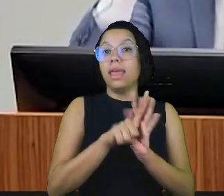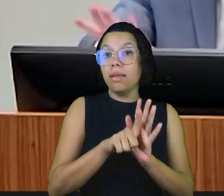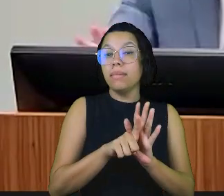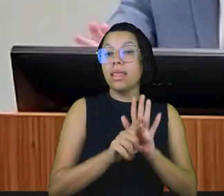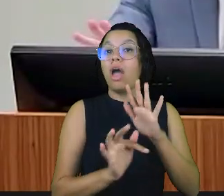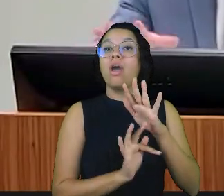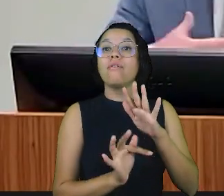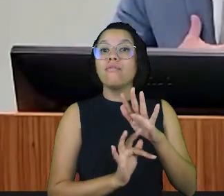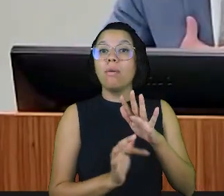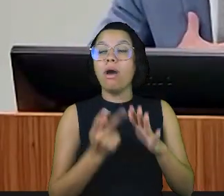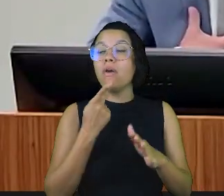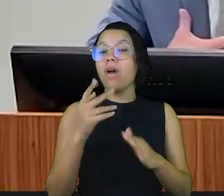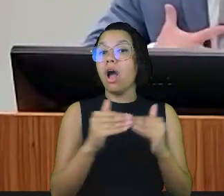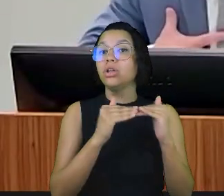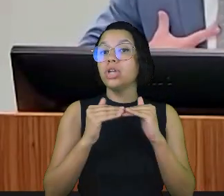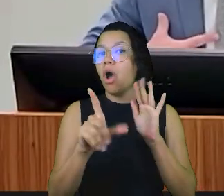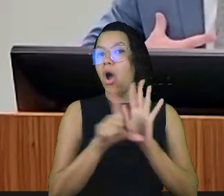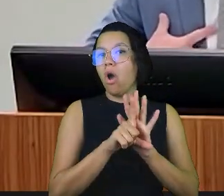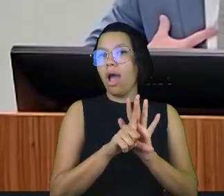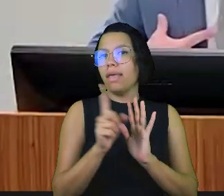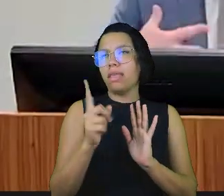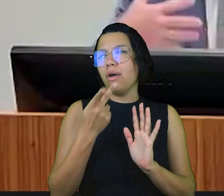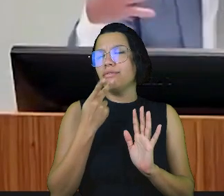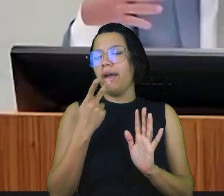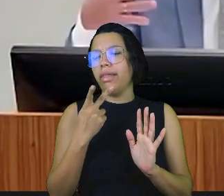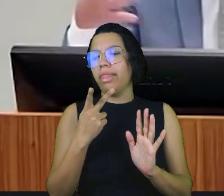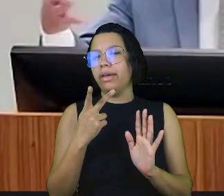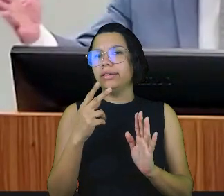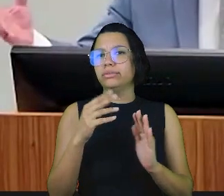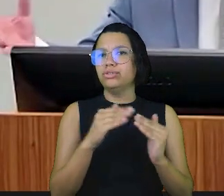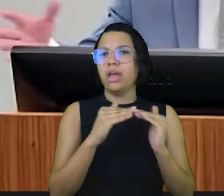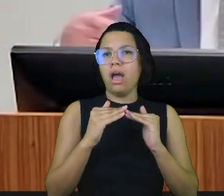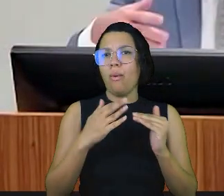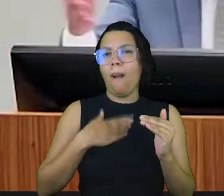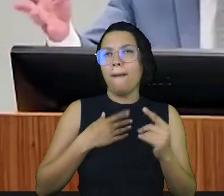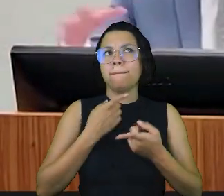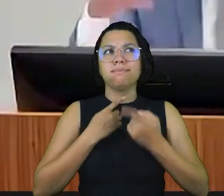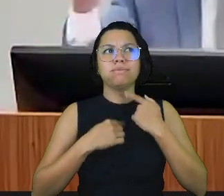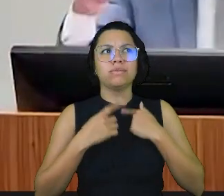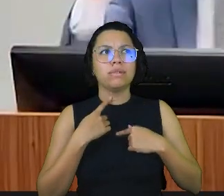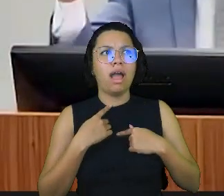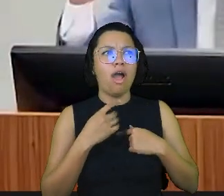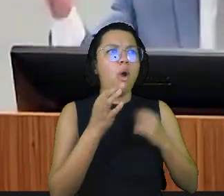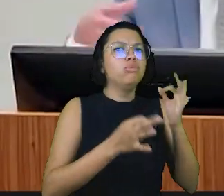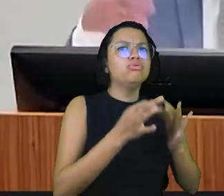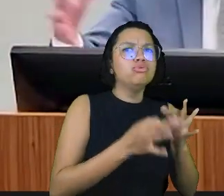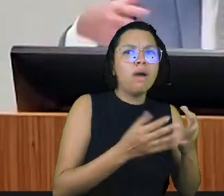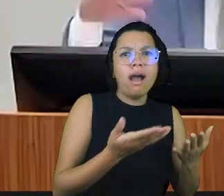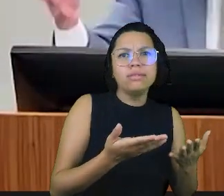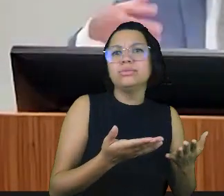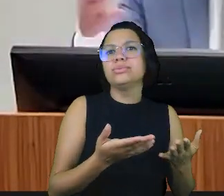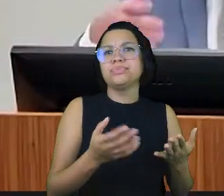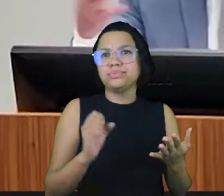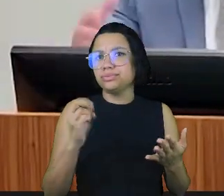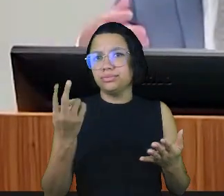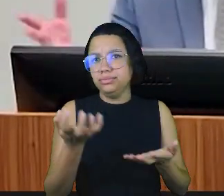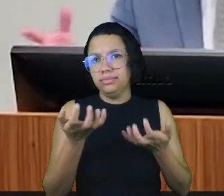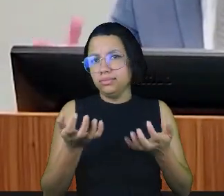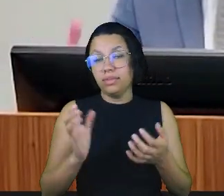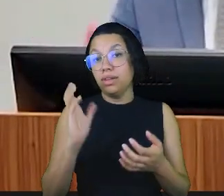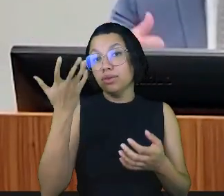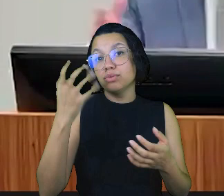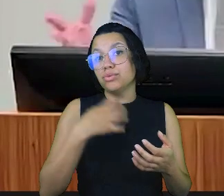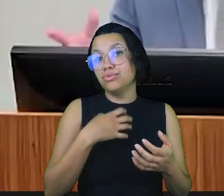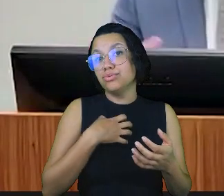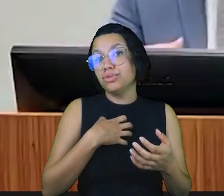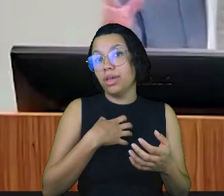segundo a lei, eu não estou falando segundo o estándar pessoal, segundo a vontade do julgador que está querendo resolver as coisas